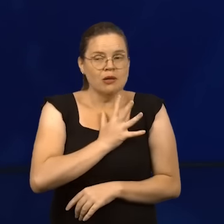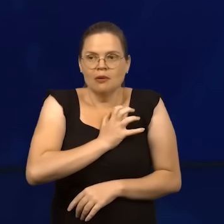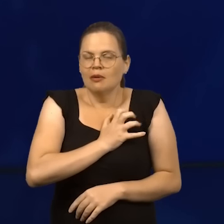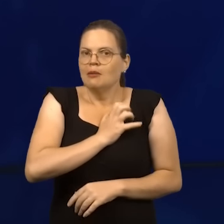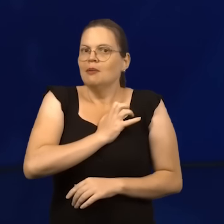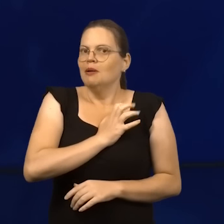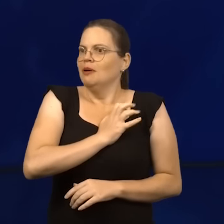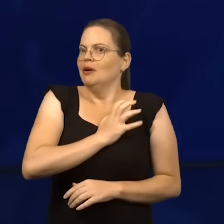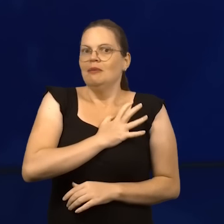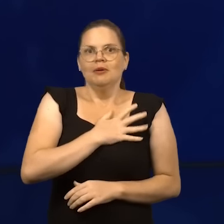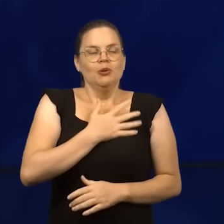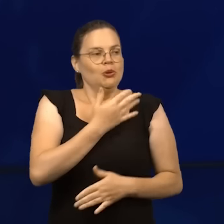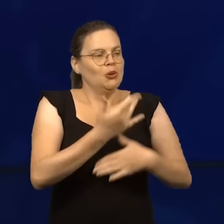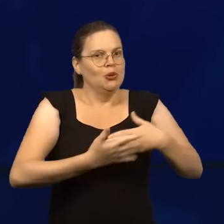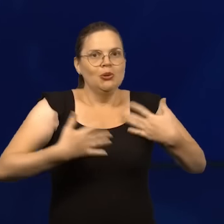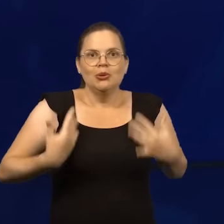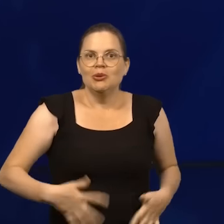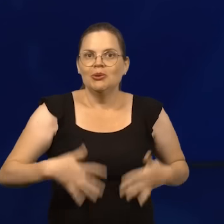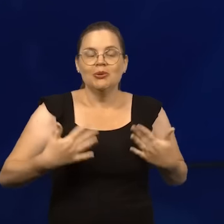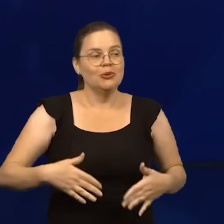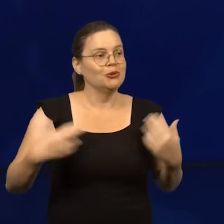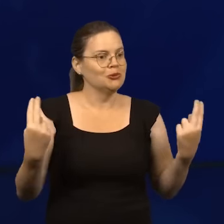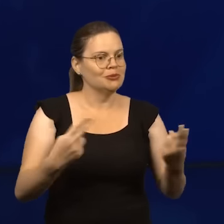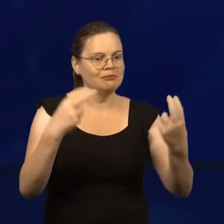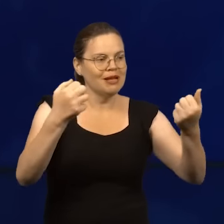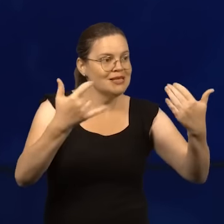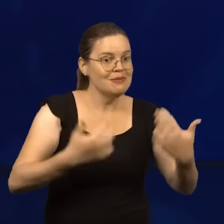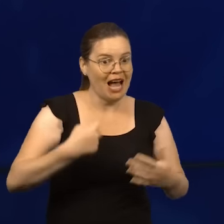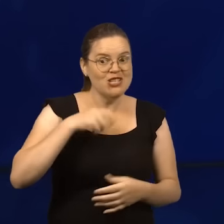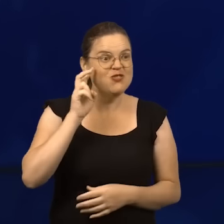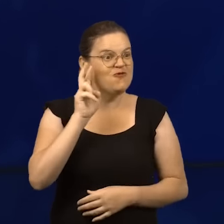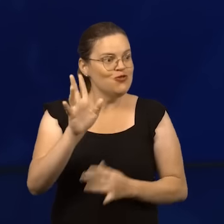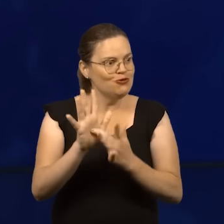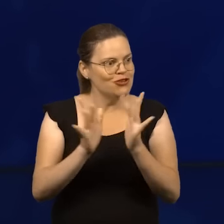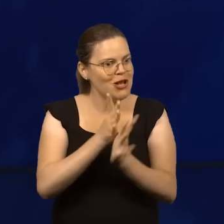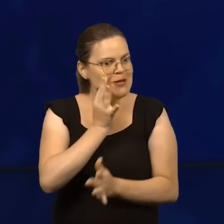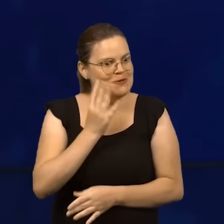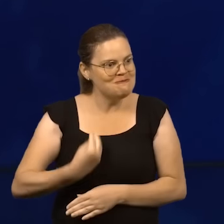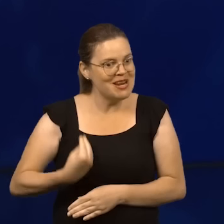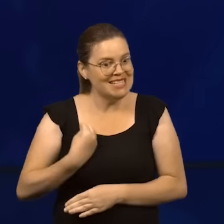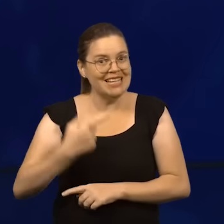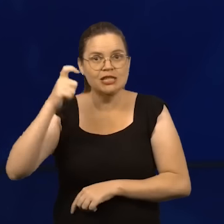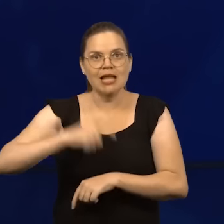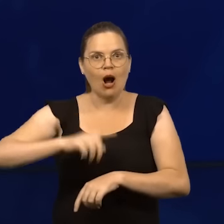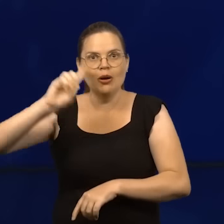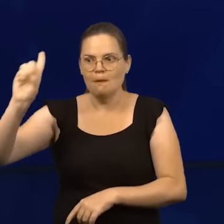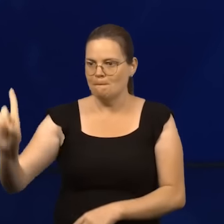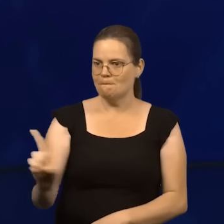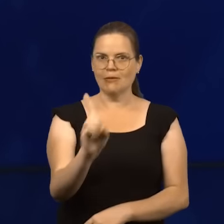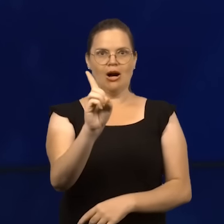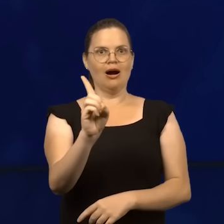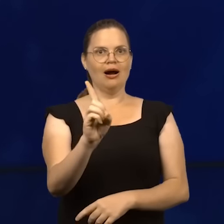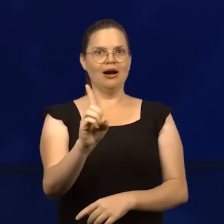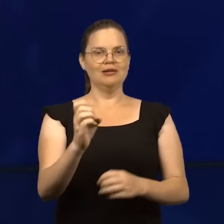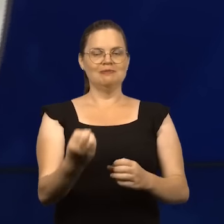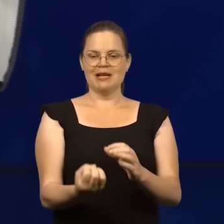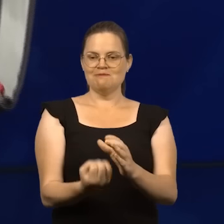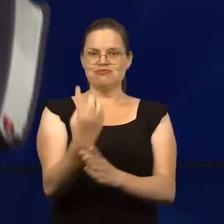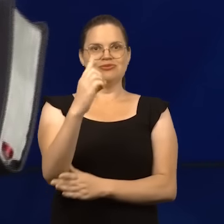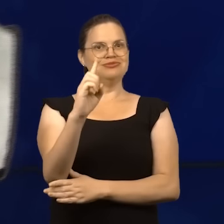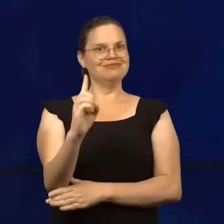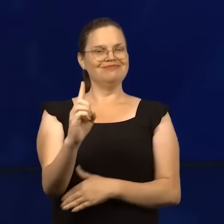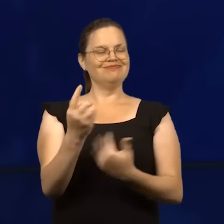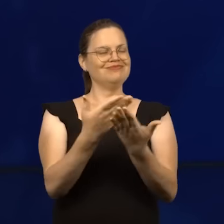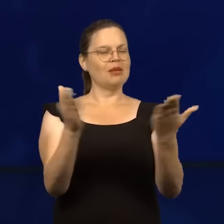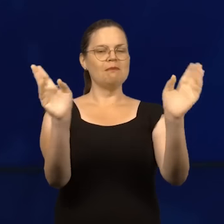deles ardia pela presença do Senhor, mas o próprio Jesus se revelou naquele momento. Quando Jesus se revela, ninguém mais